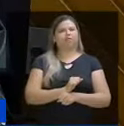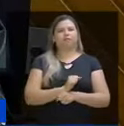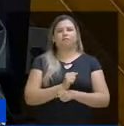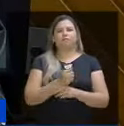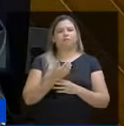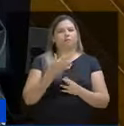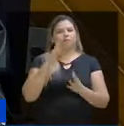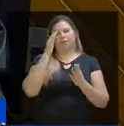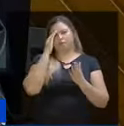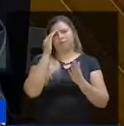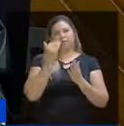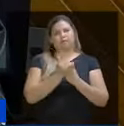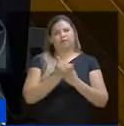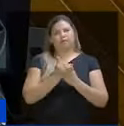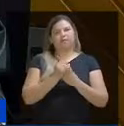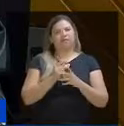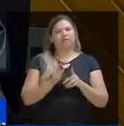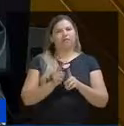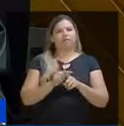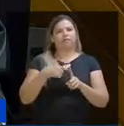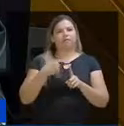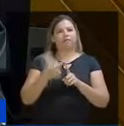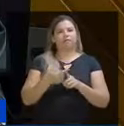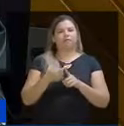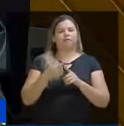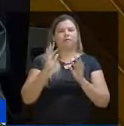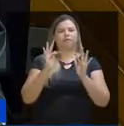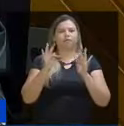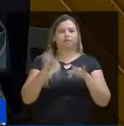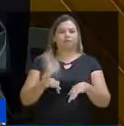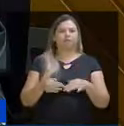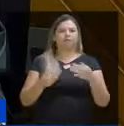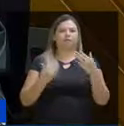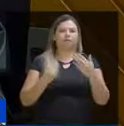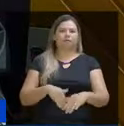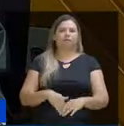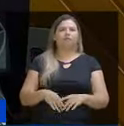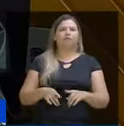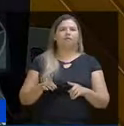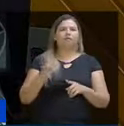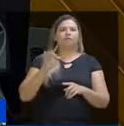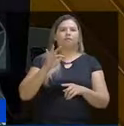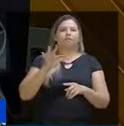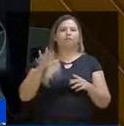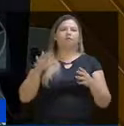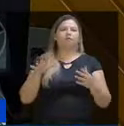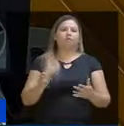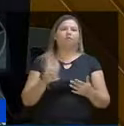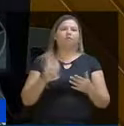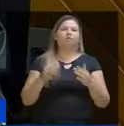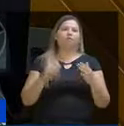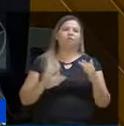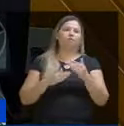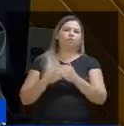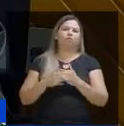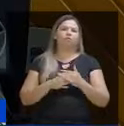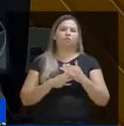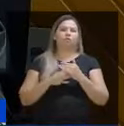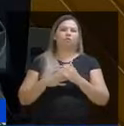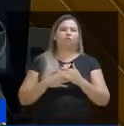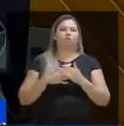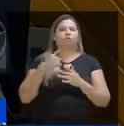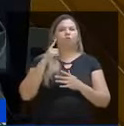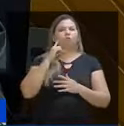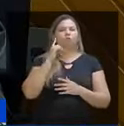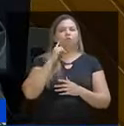apresentados pela recorrente para fim de prova de filiação anterior à data de limite recurso, 6 de maio recurso de eleitoral no requerimento de